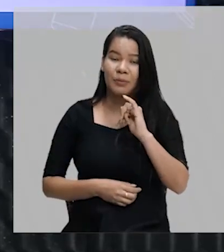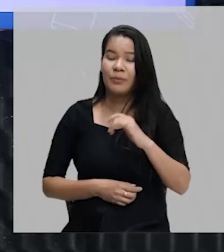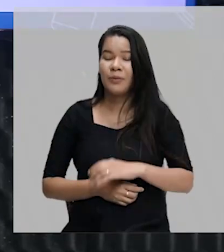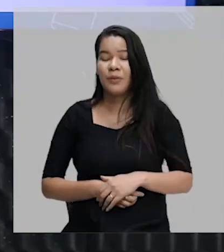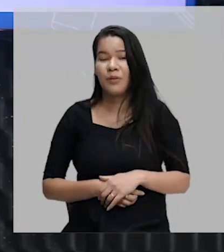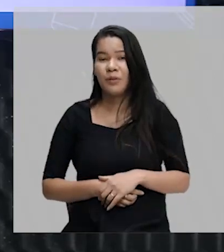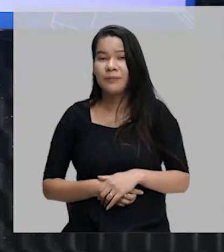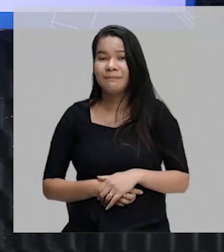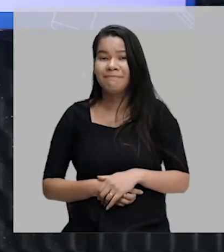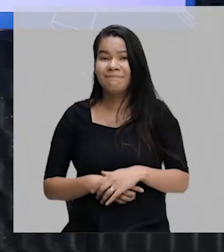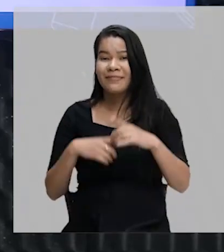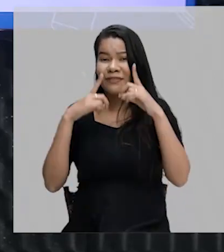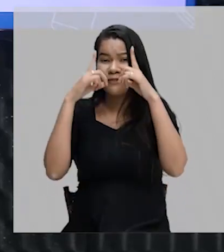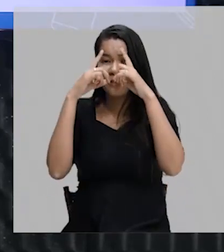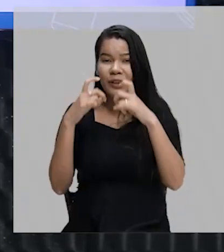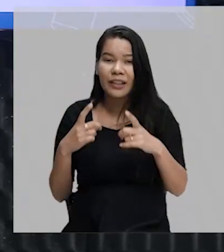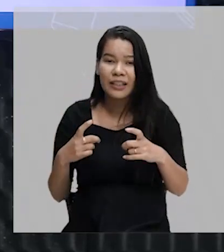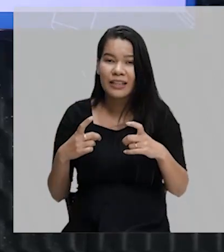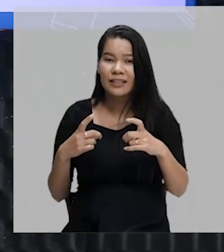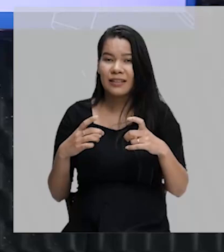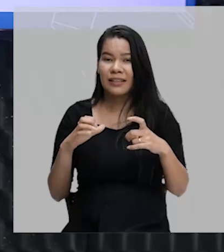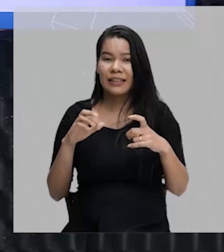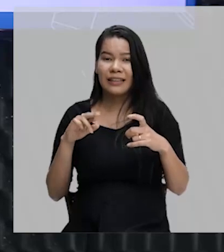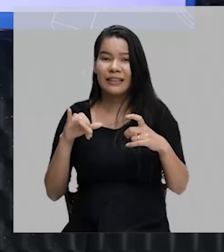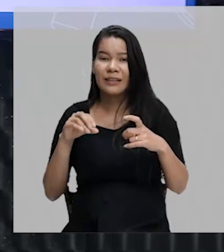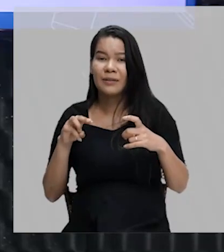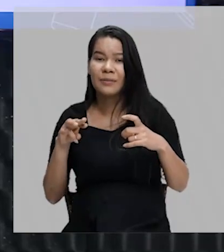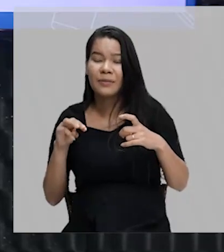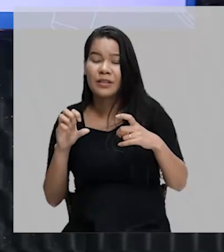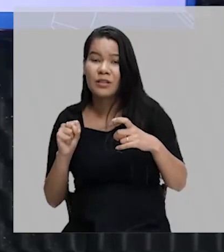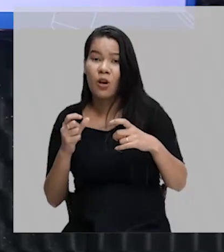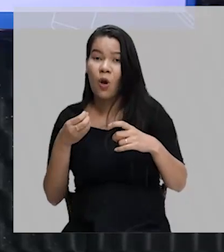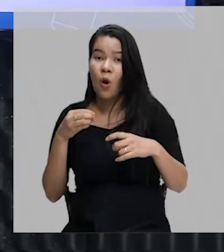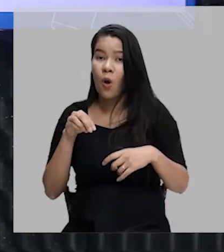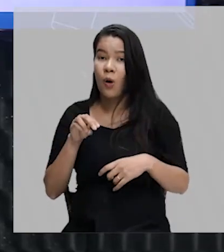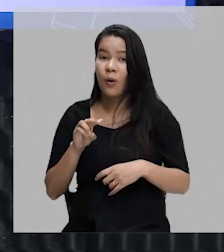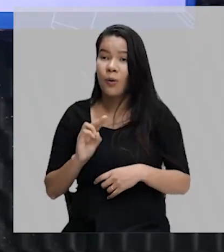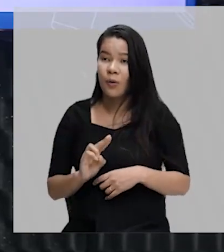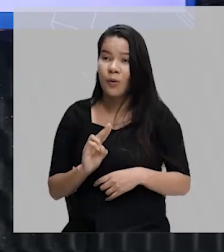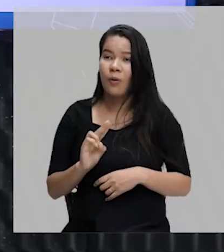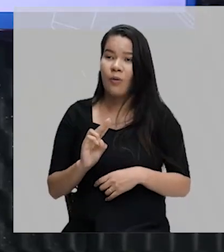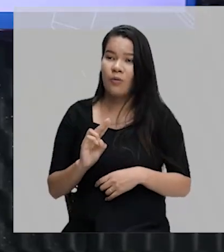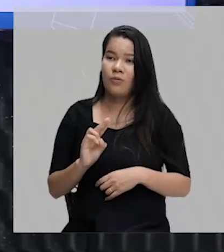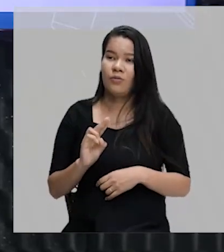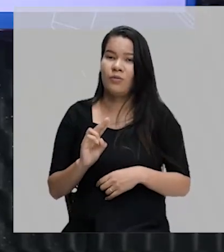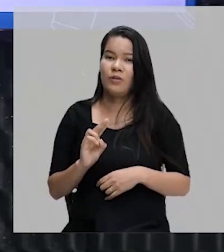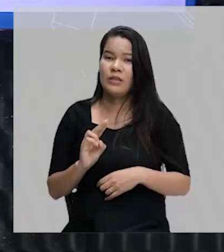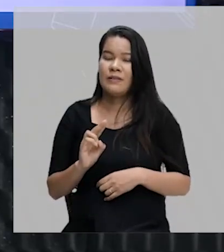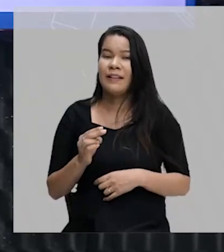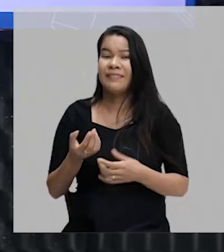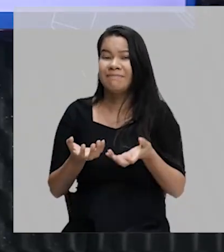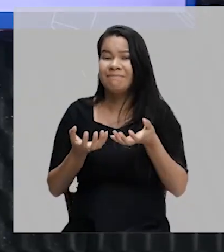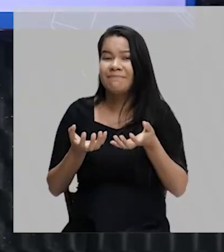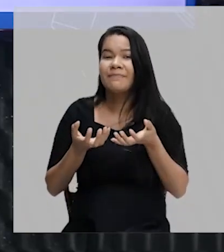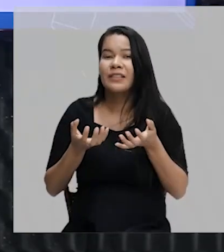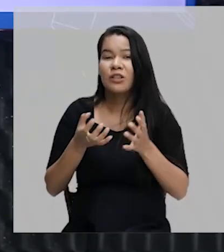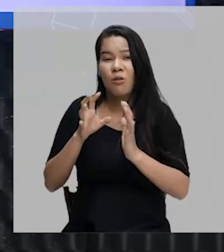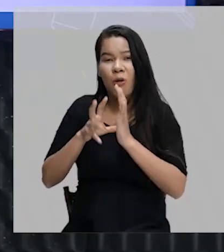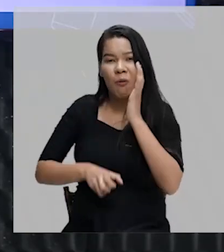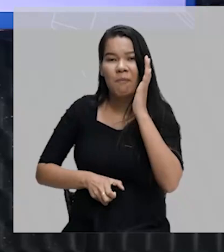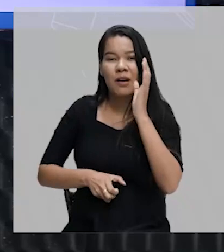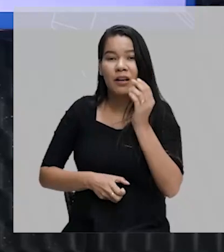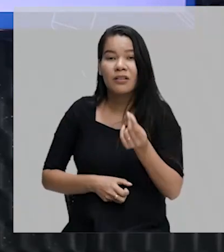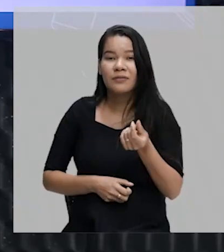crimes, tanto para instigar a pessoa a fazer depósitos financeiros,